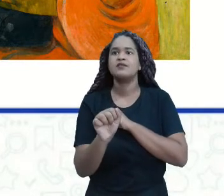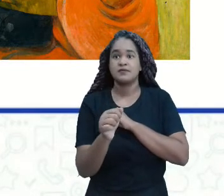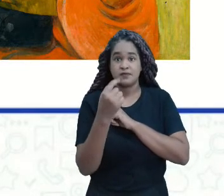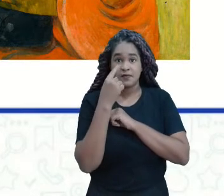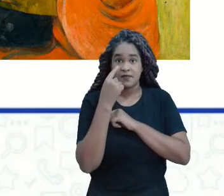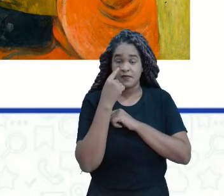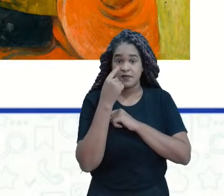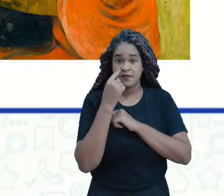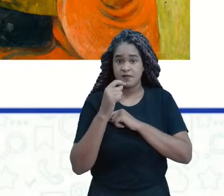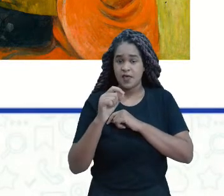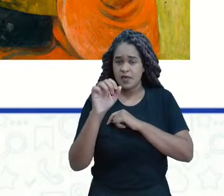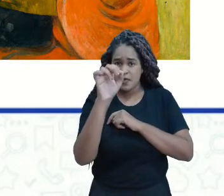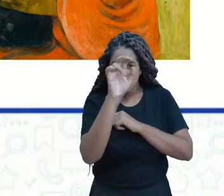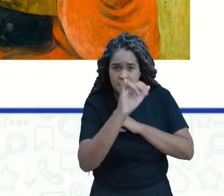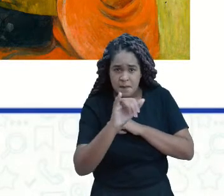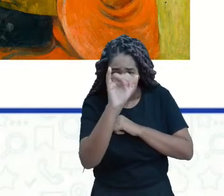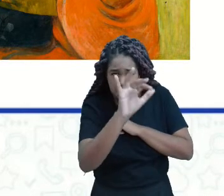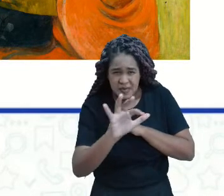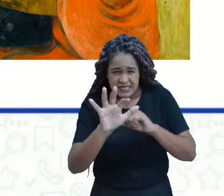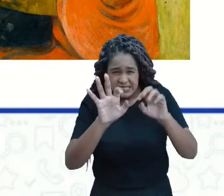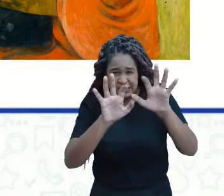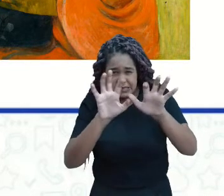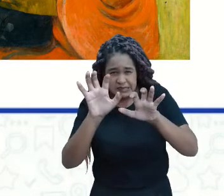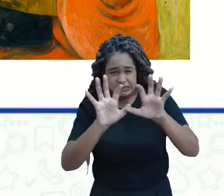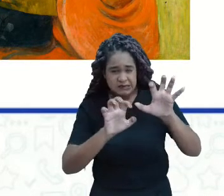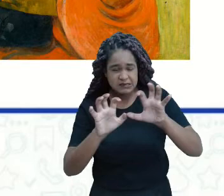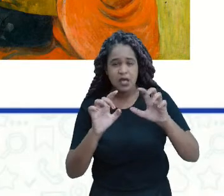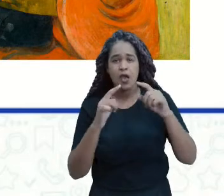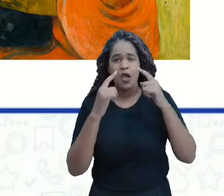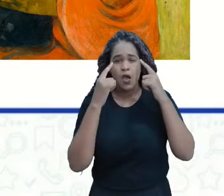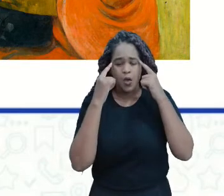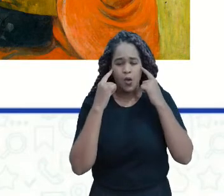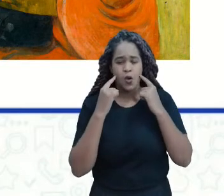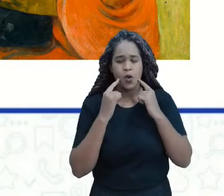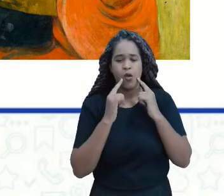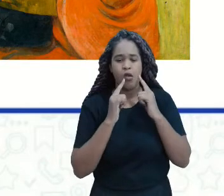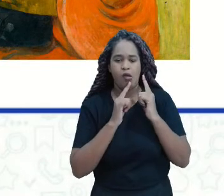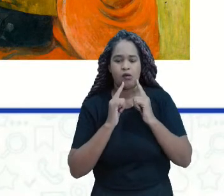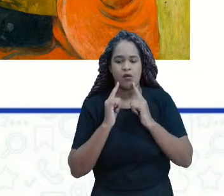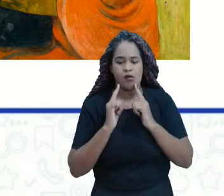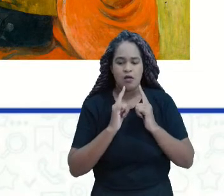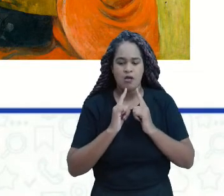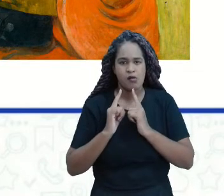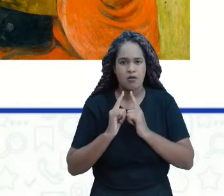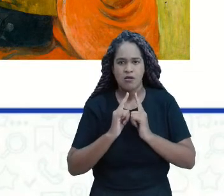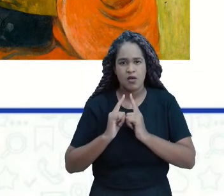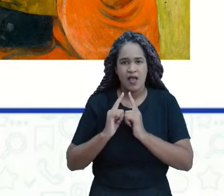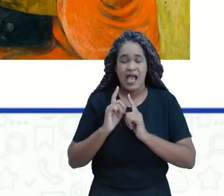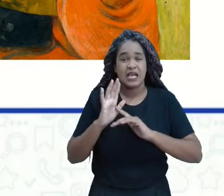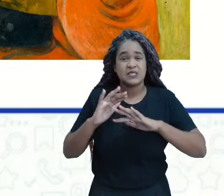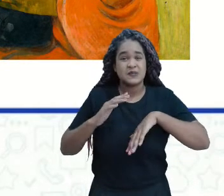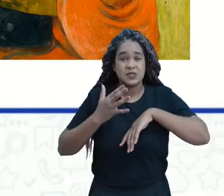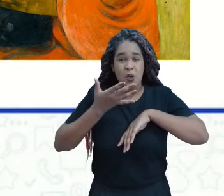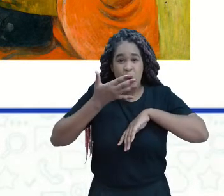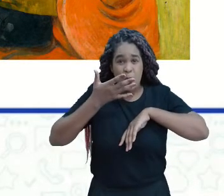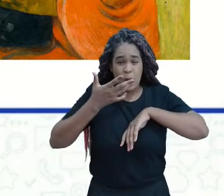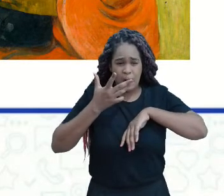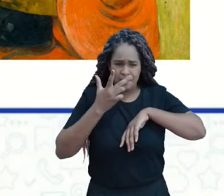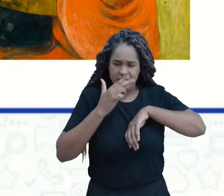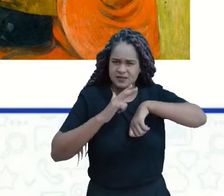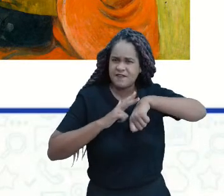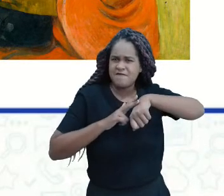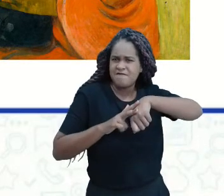bem berrantes, eles até pintavam o rosto das pessoas às vezes com uma cor que se aproximava até do verde. Você vê que, observa